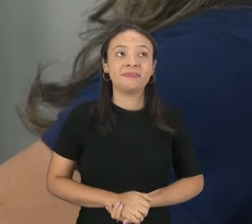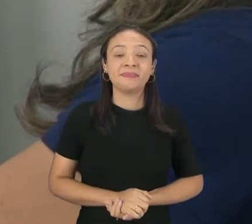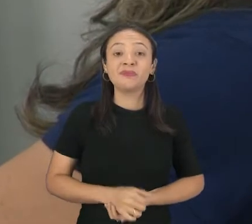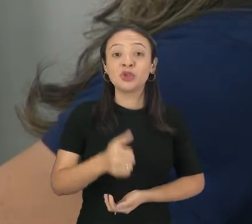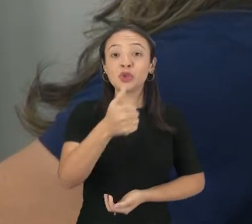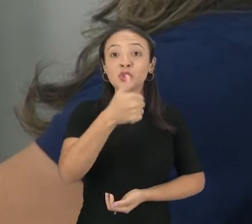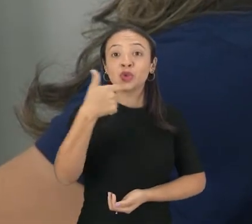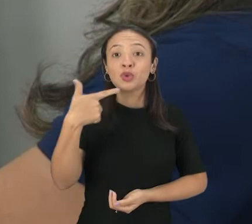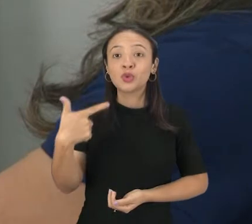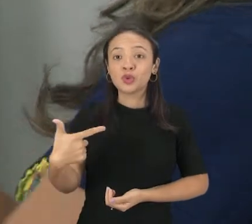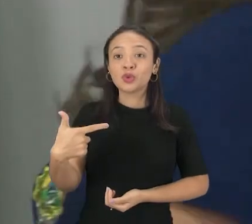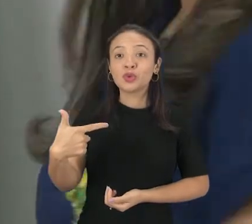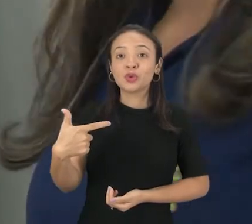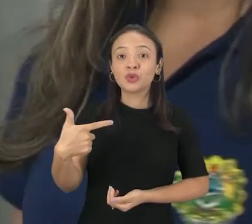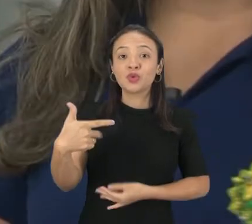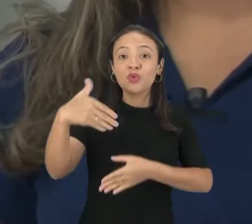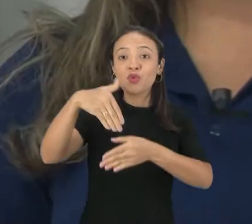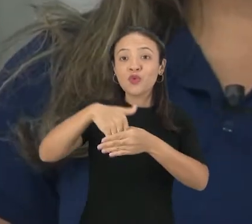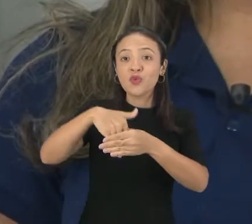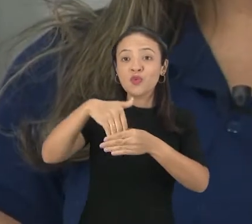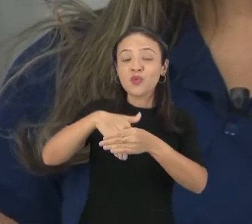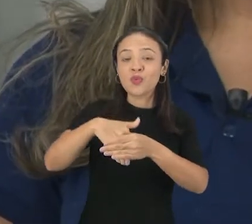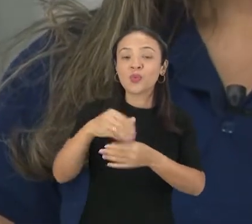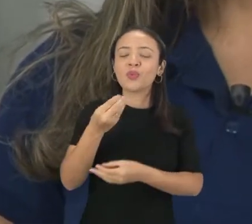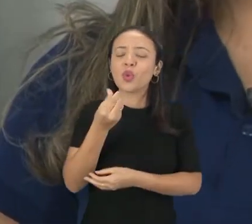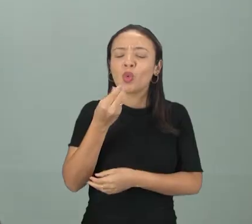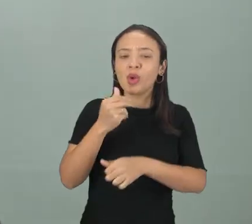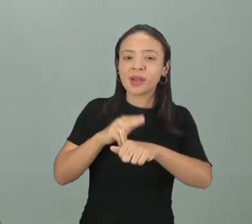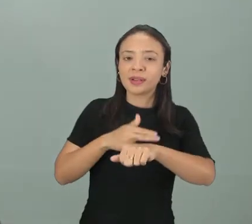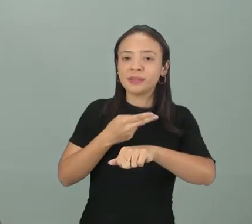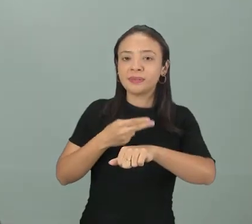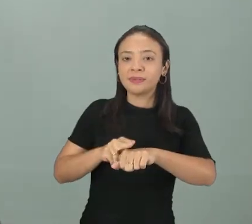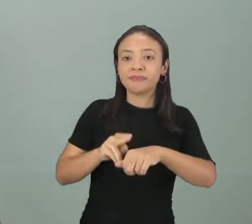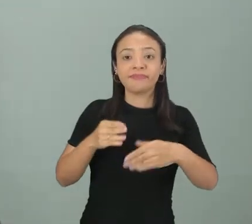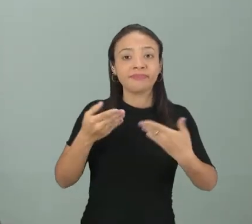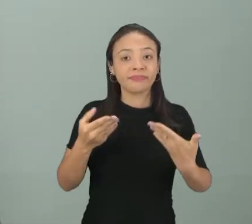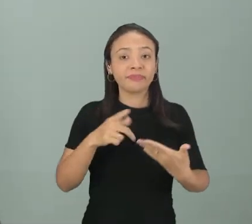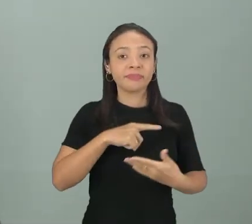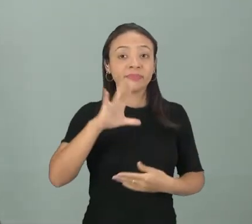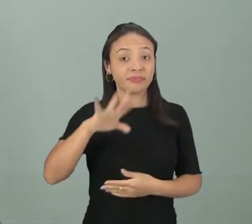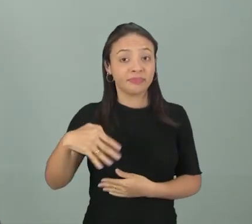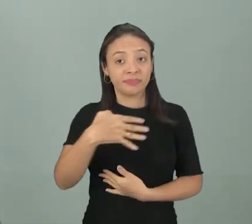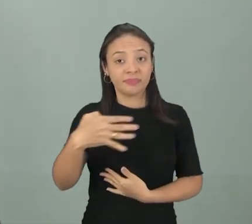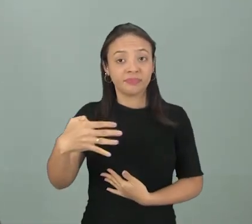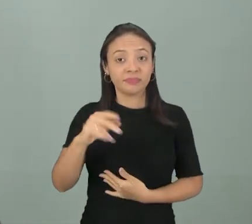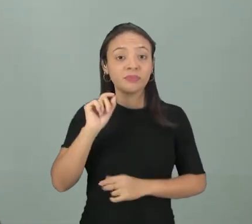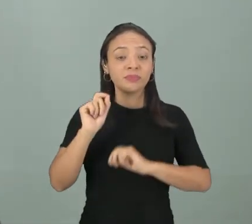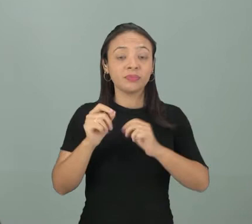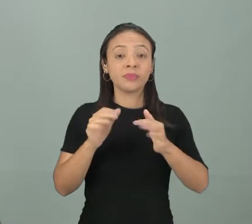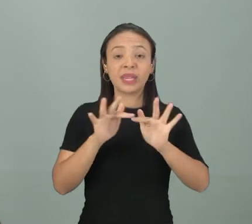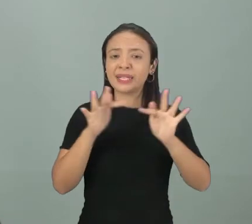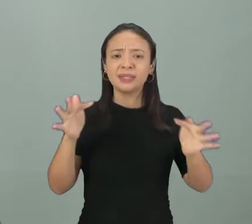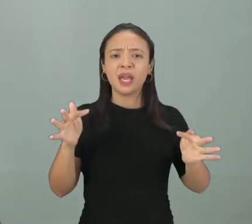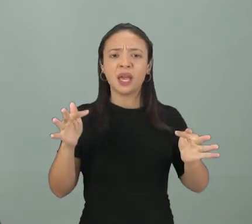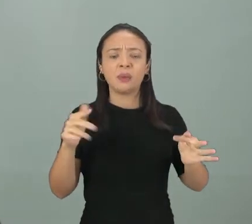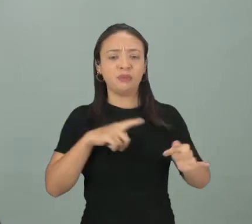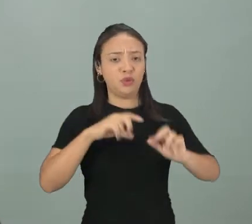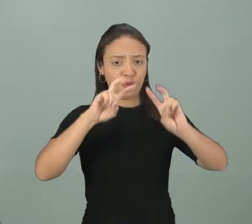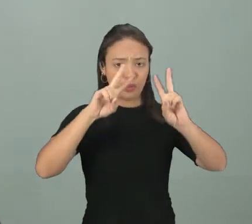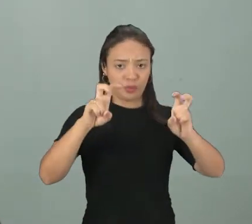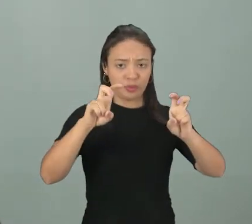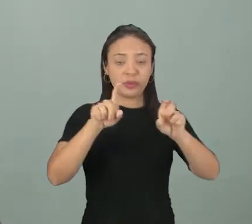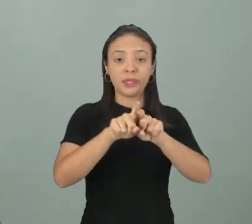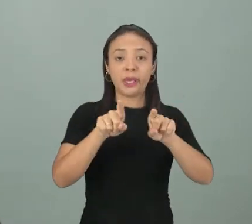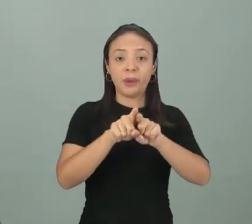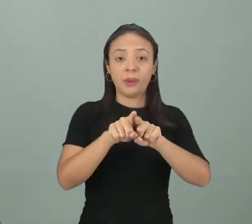só 12 votos para esses a boca então nós temos aqui na nossa tabela simples o título